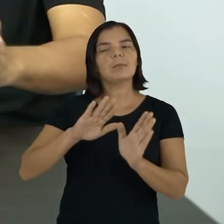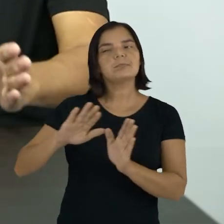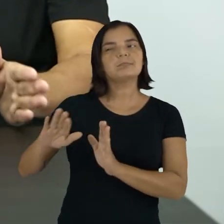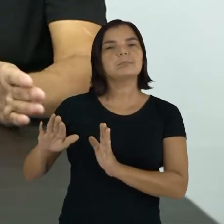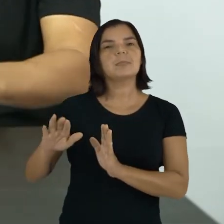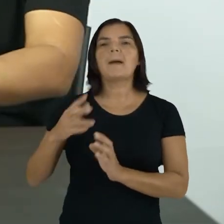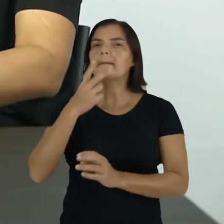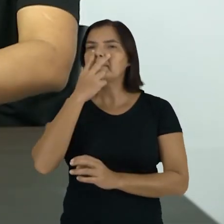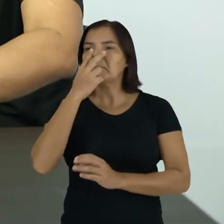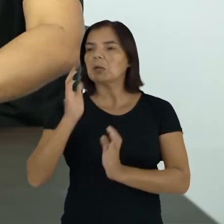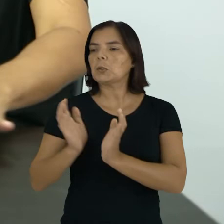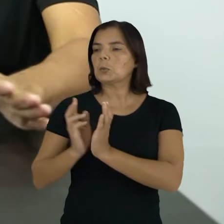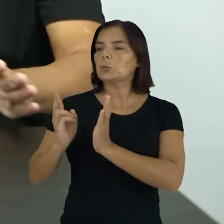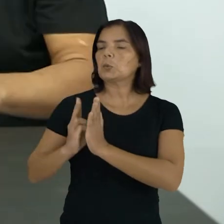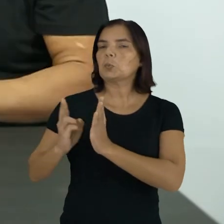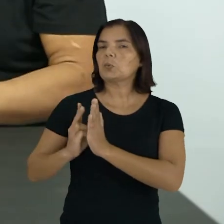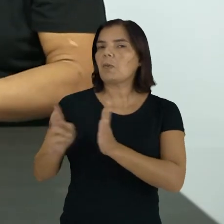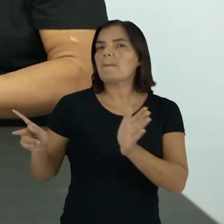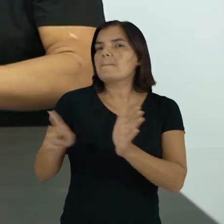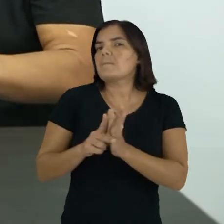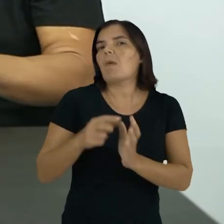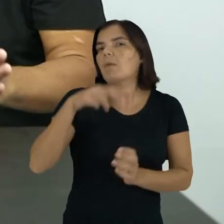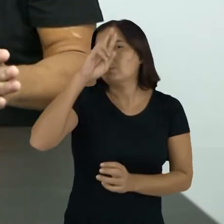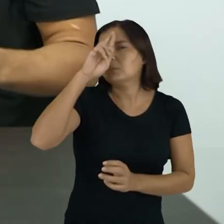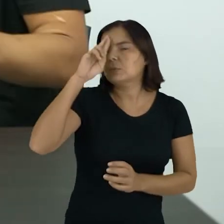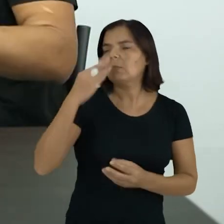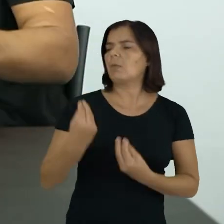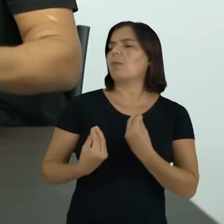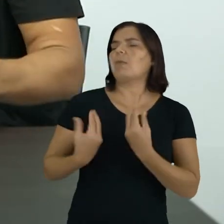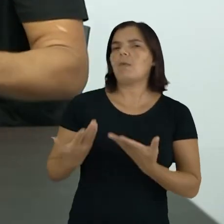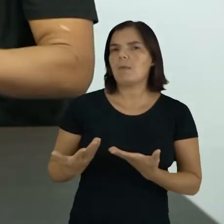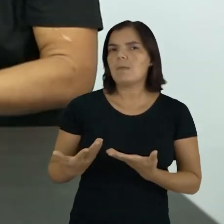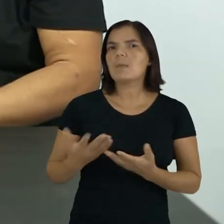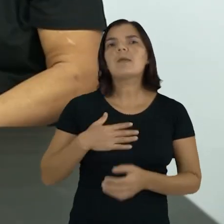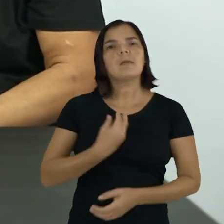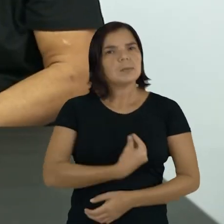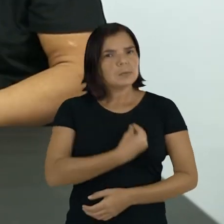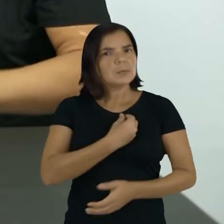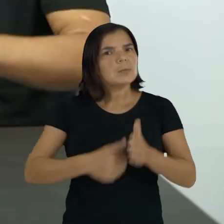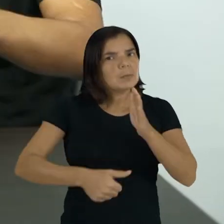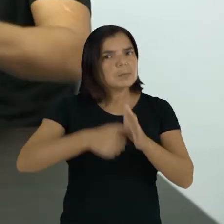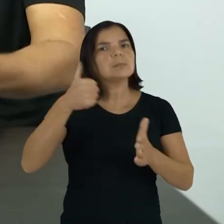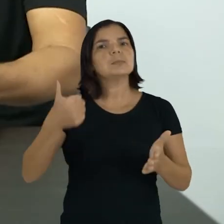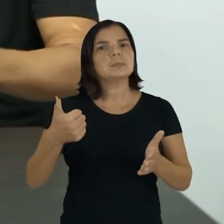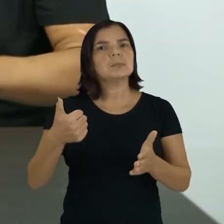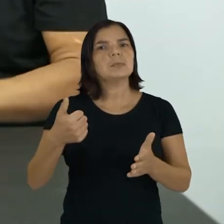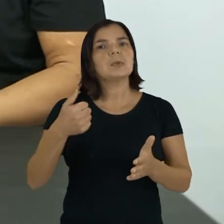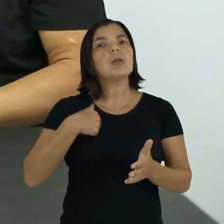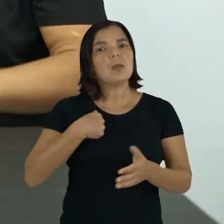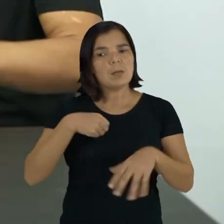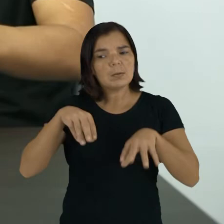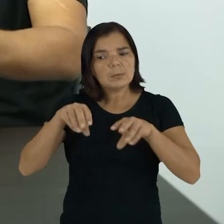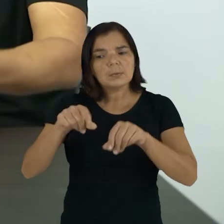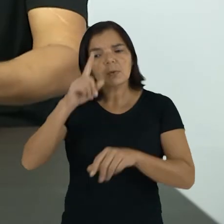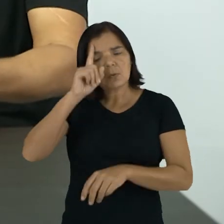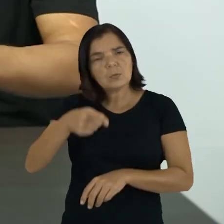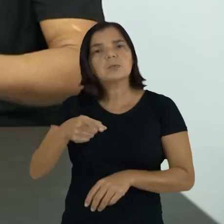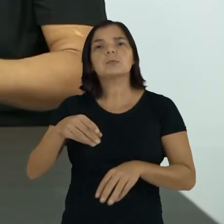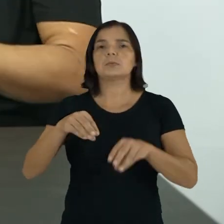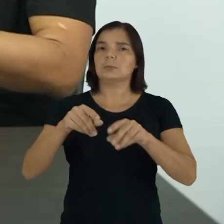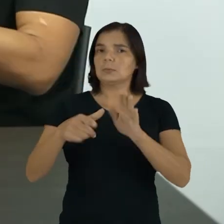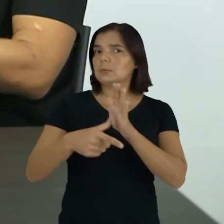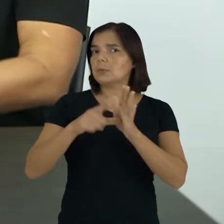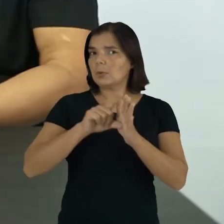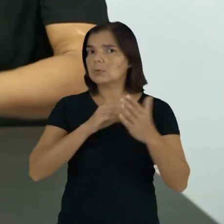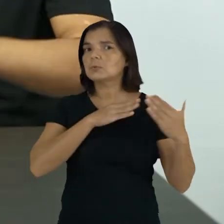Ah, parece que o grupo indígena ele não faz parte da nossa história. Como assim? Eles que estavam aqui primeiro, eles que ocupavam essa terra, eles que eram donos